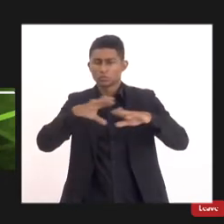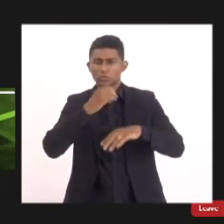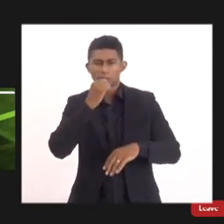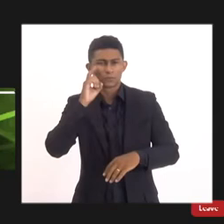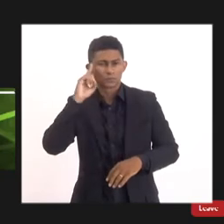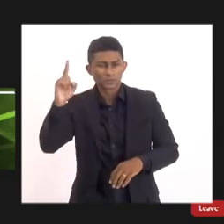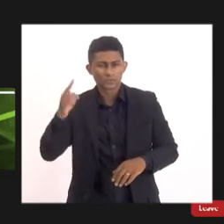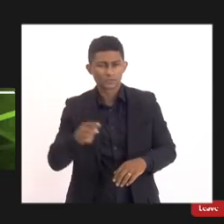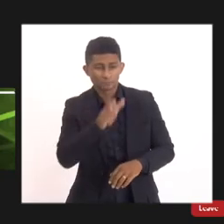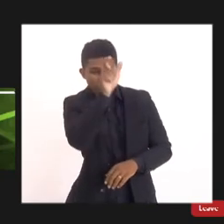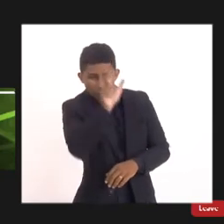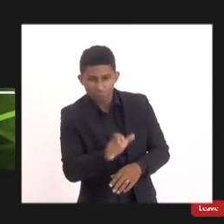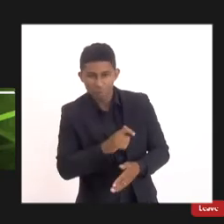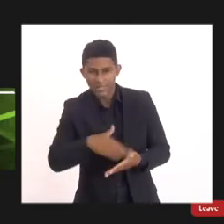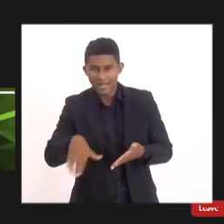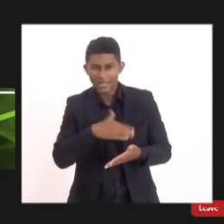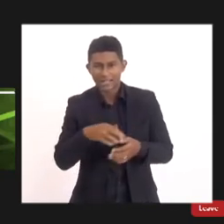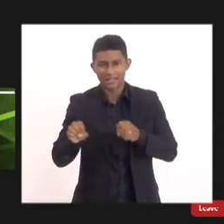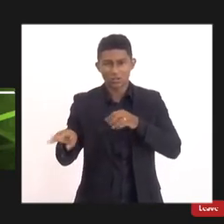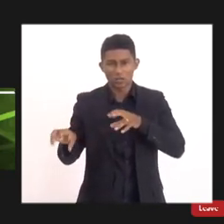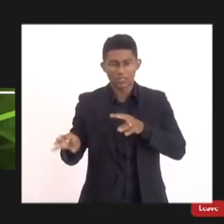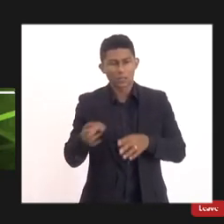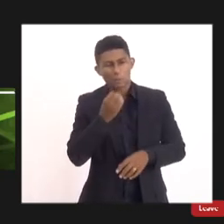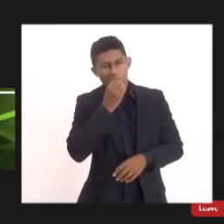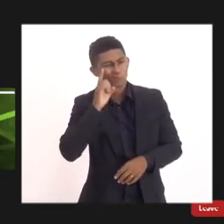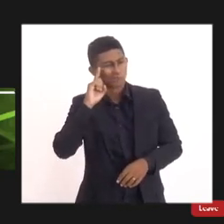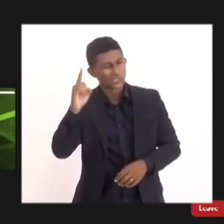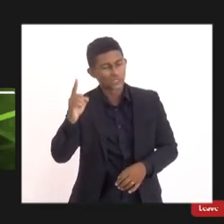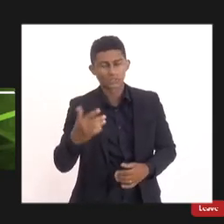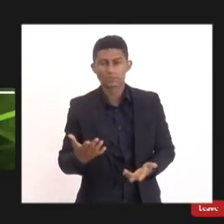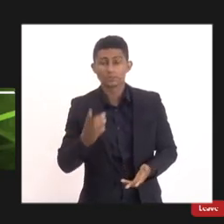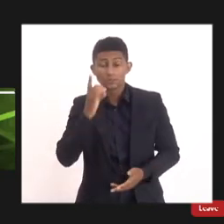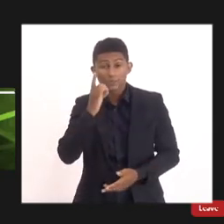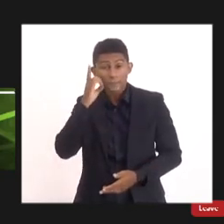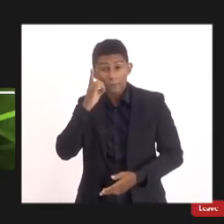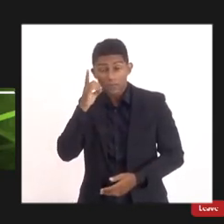de Educação, aos deputados, né,